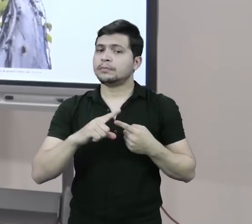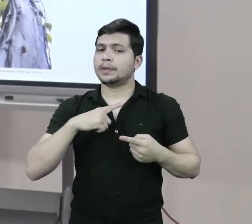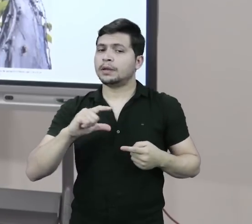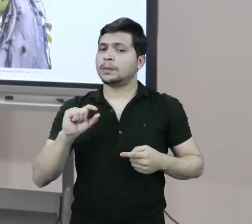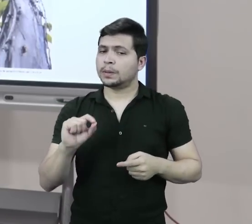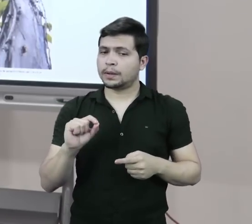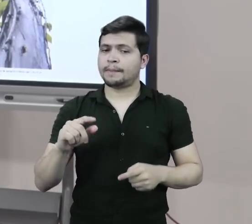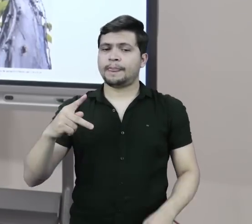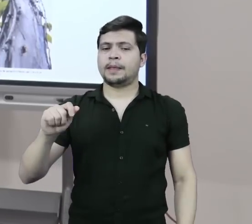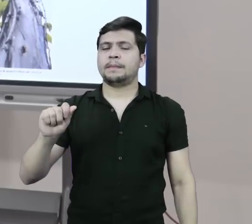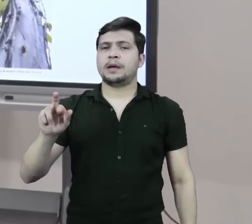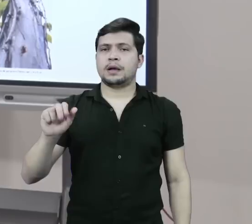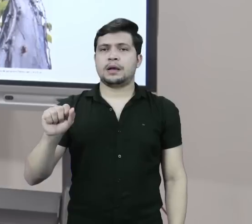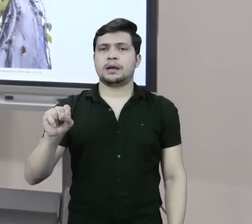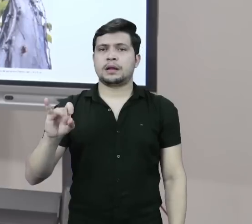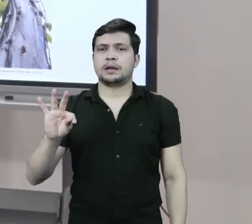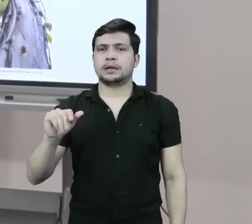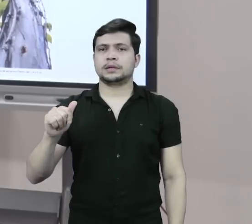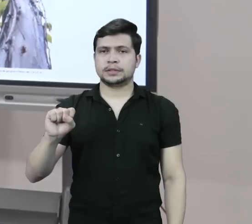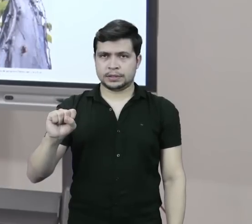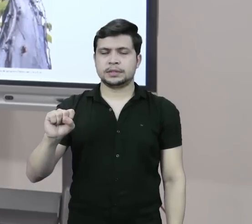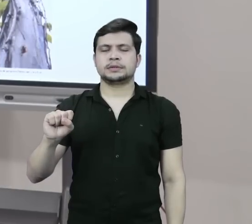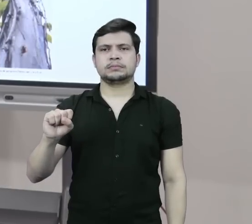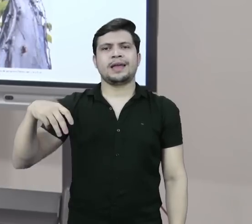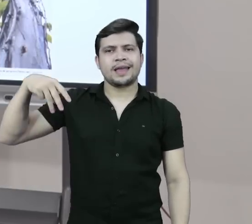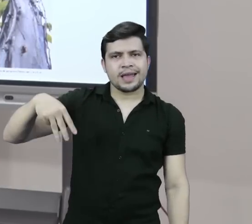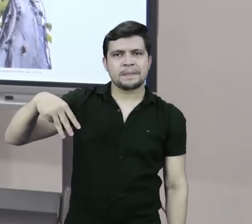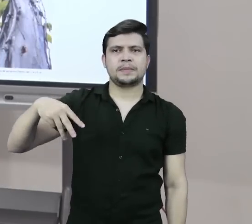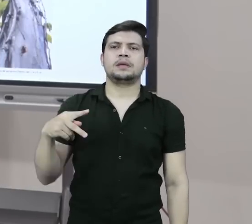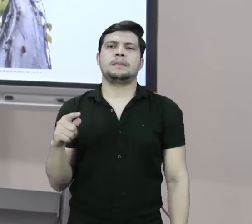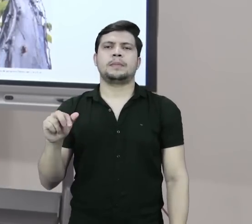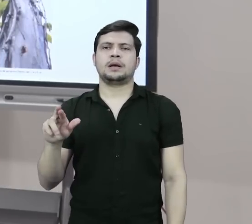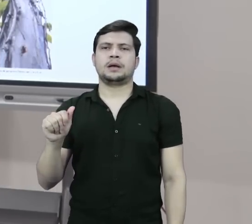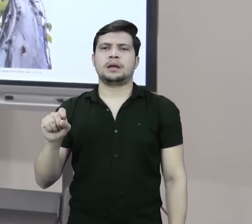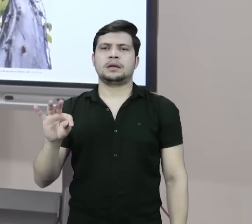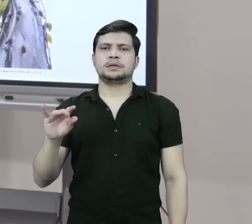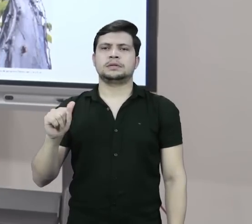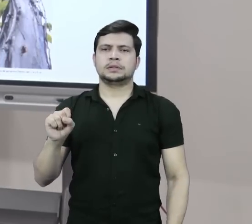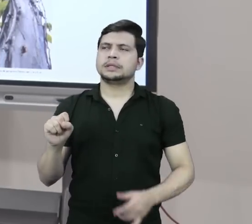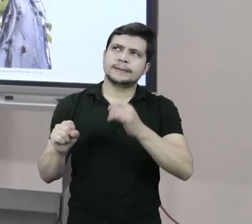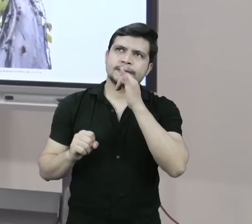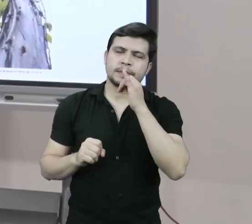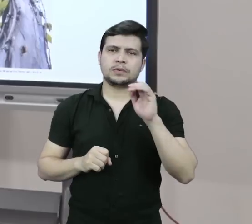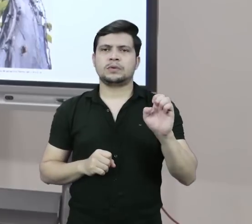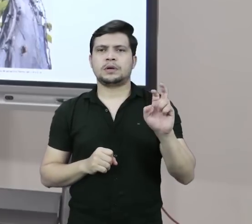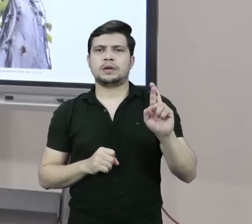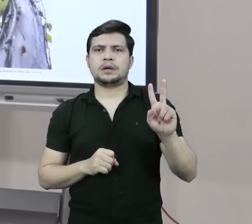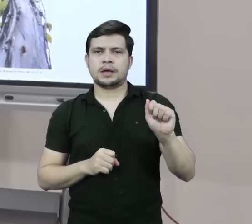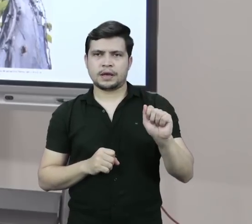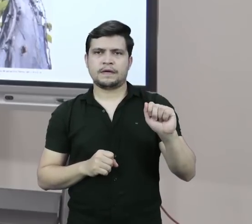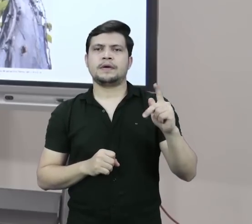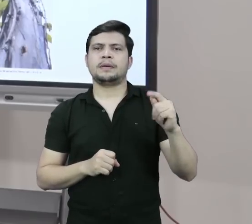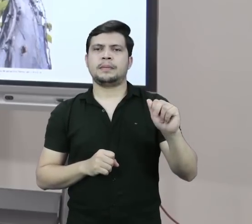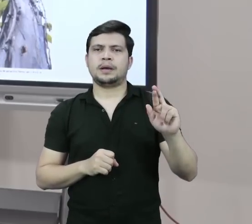de hemiparasitas. O exemplo é a erva de passarinho. É uma planta parasita também que vai sugar, vai se fixar na